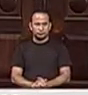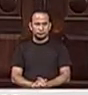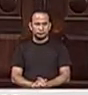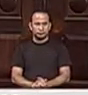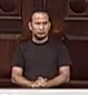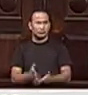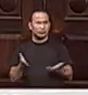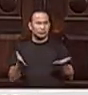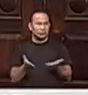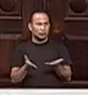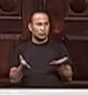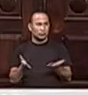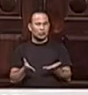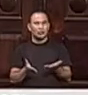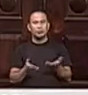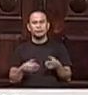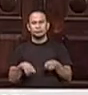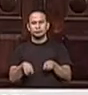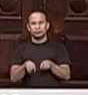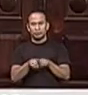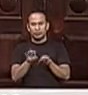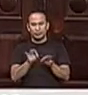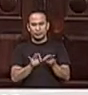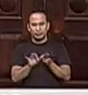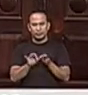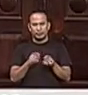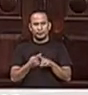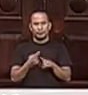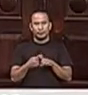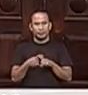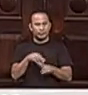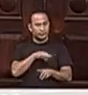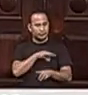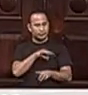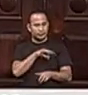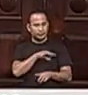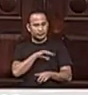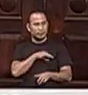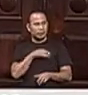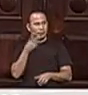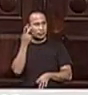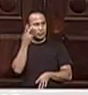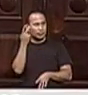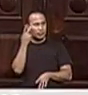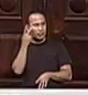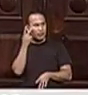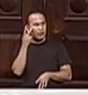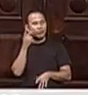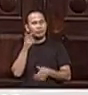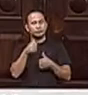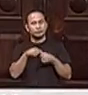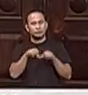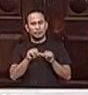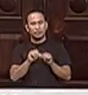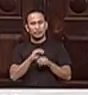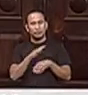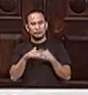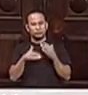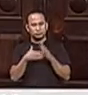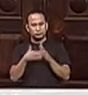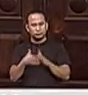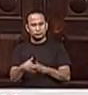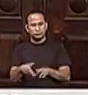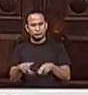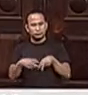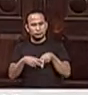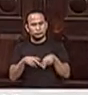que agora estão inviabilizadas porque o policiamento ostensivo normal está completamente inviabilizado